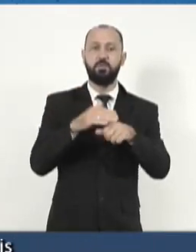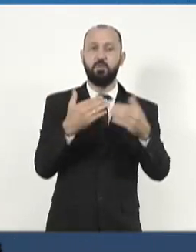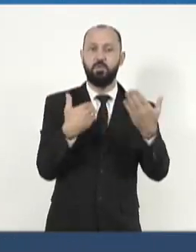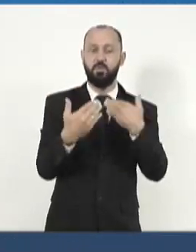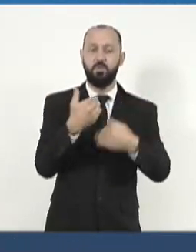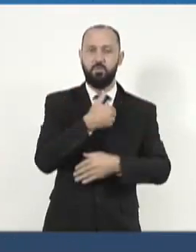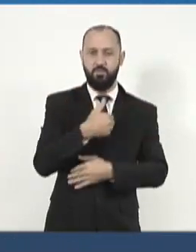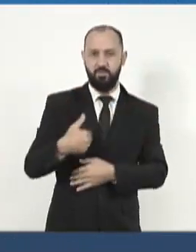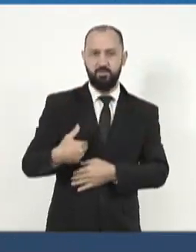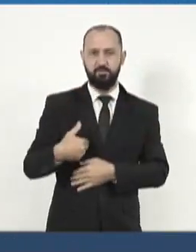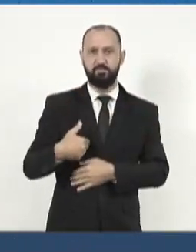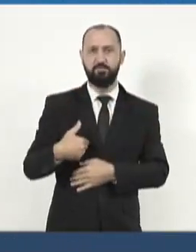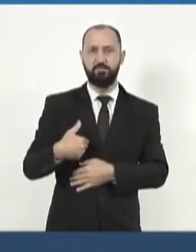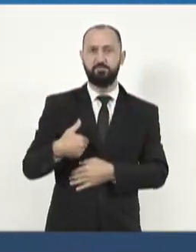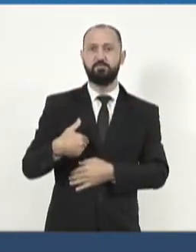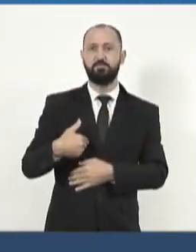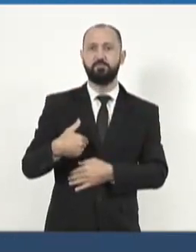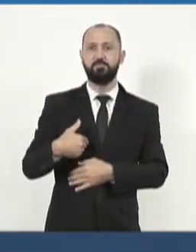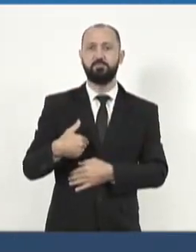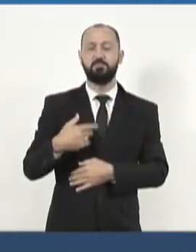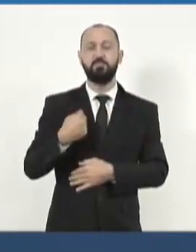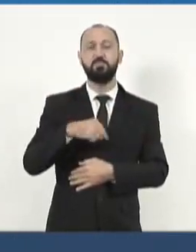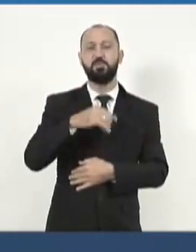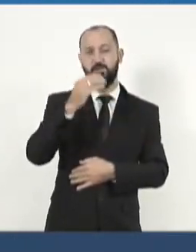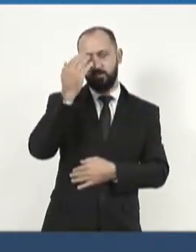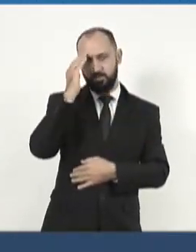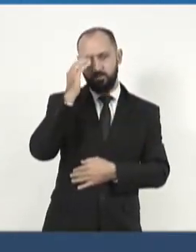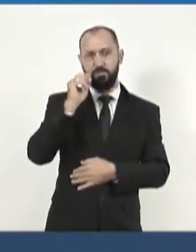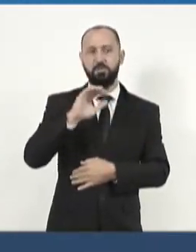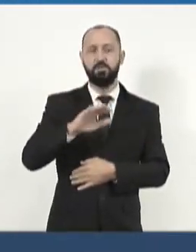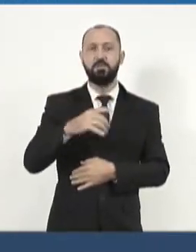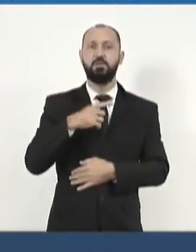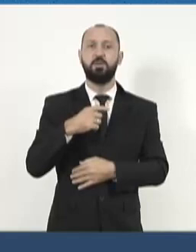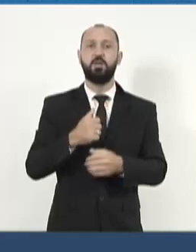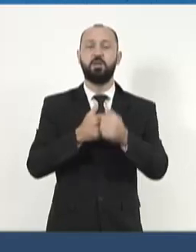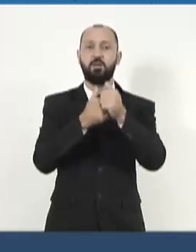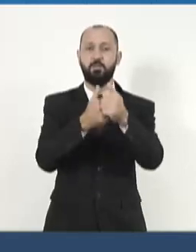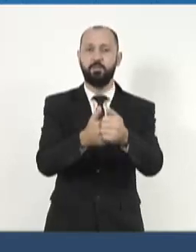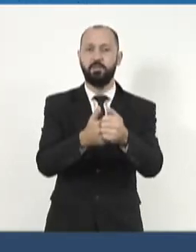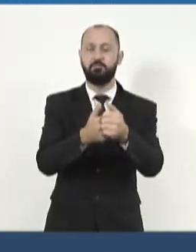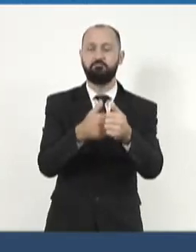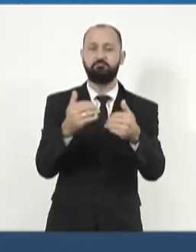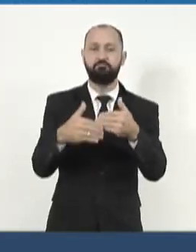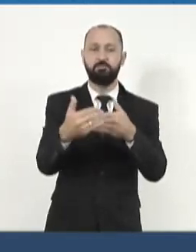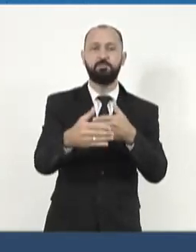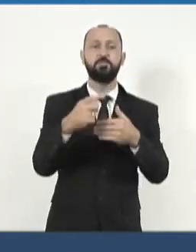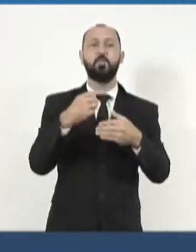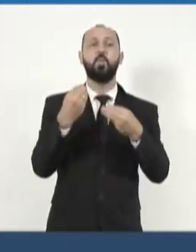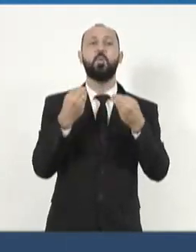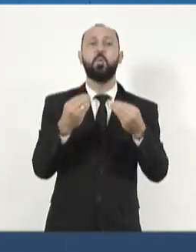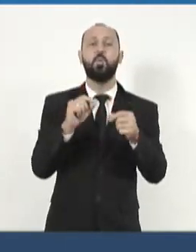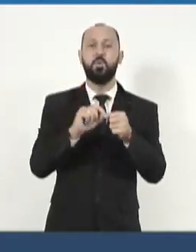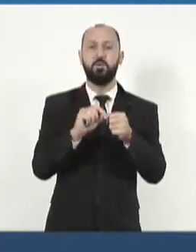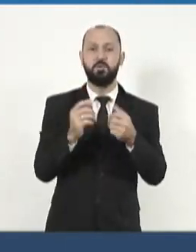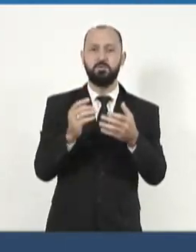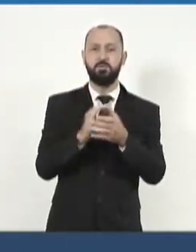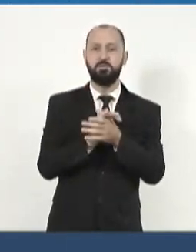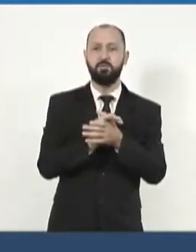que, com isso, a nossa comissão encerra os trabalhos, né,